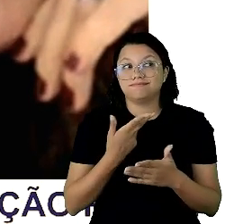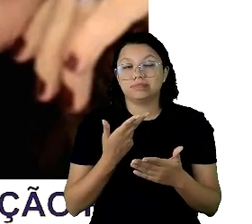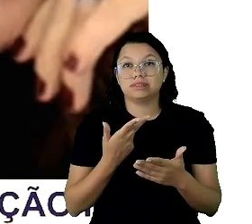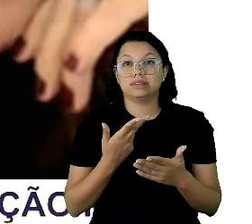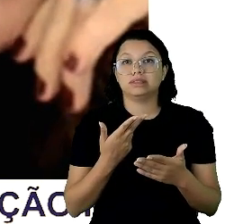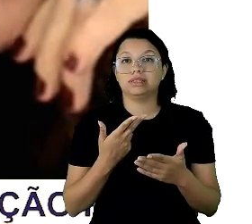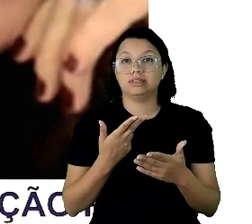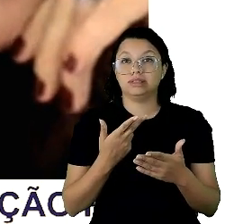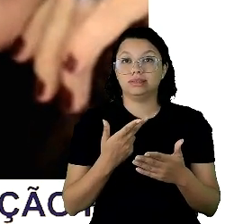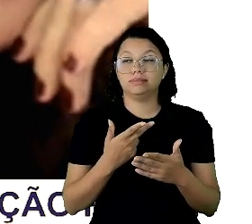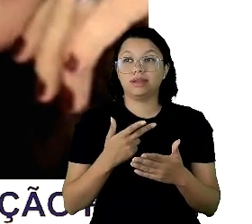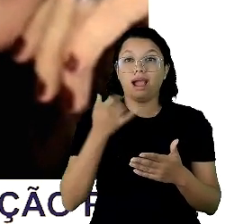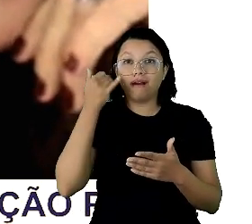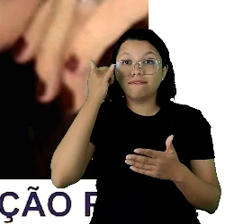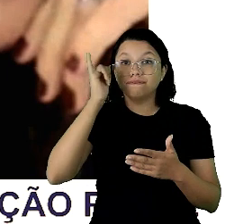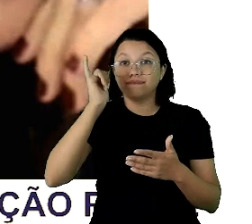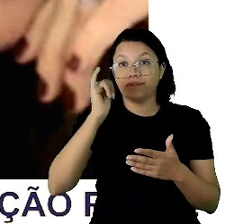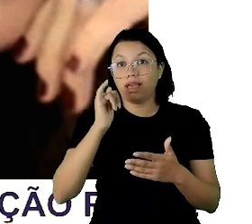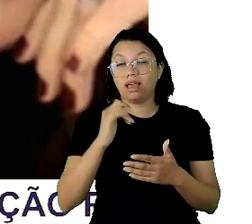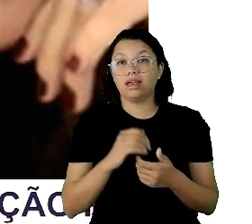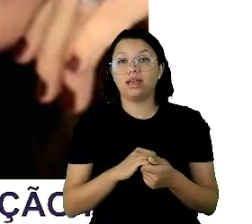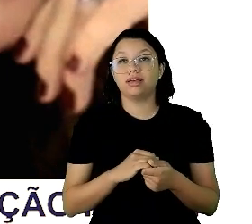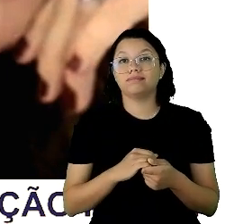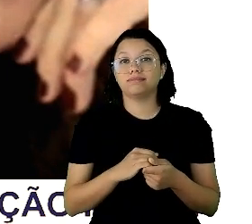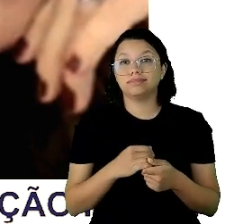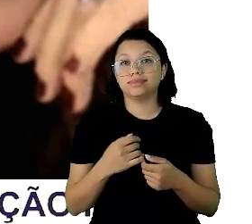A situação da mulher é realmente bastante